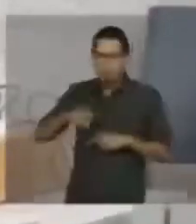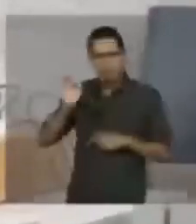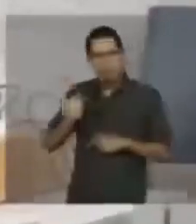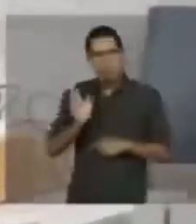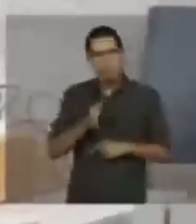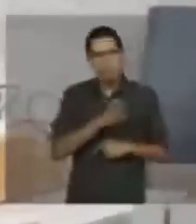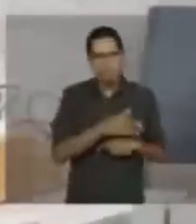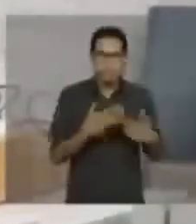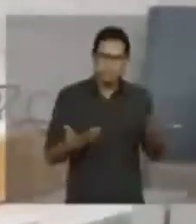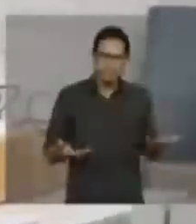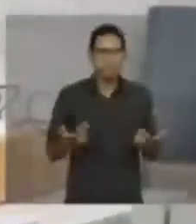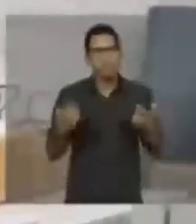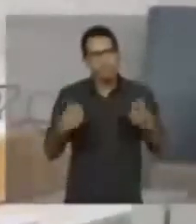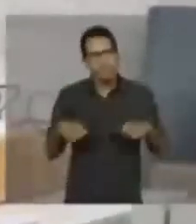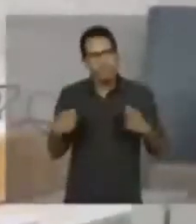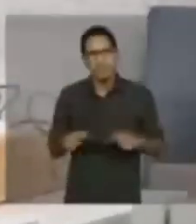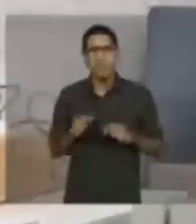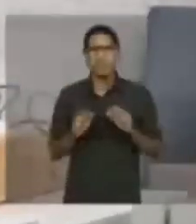Então, seria